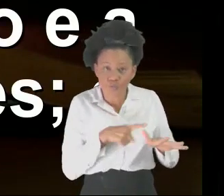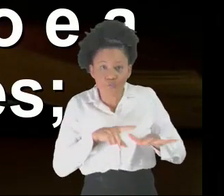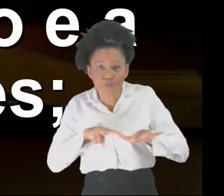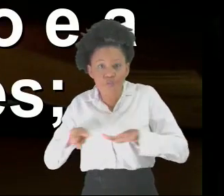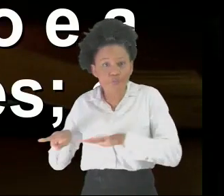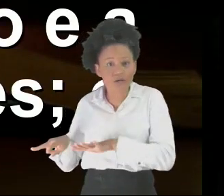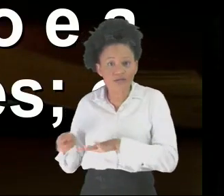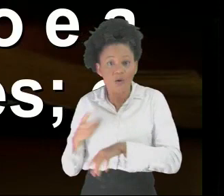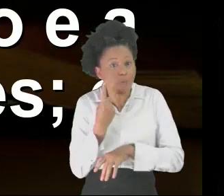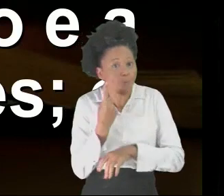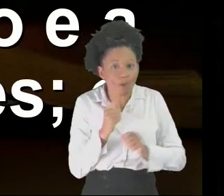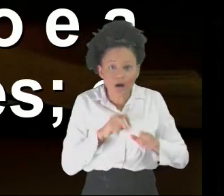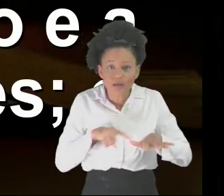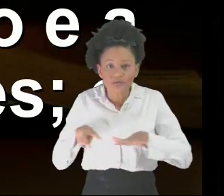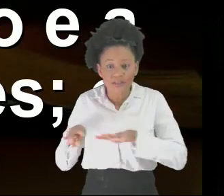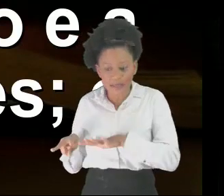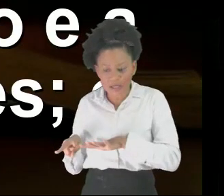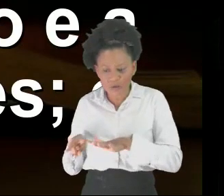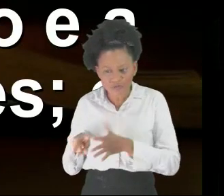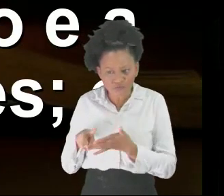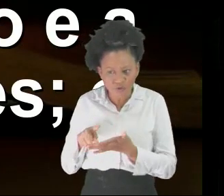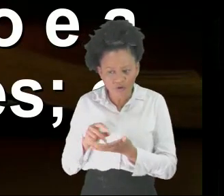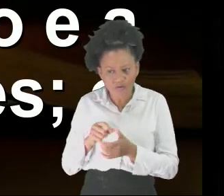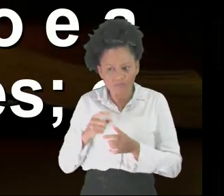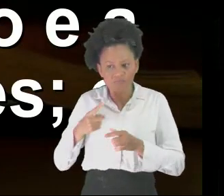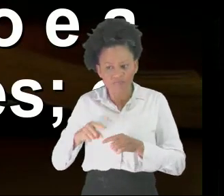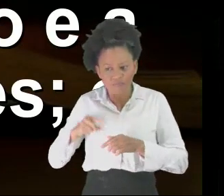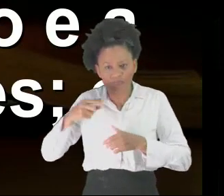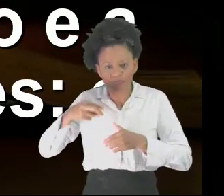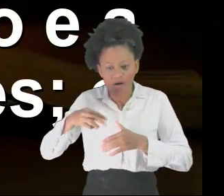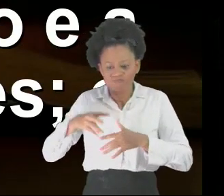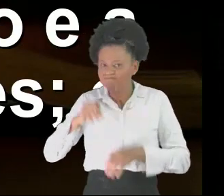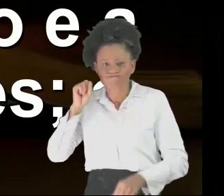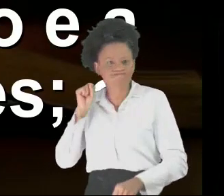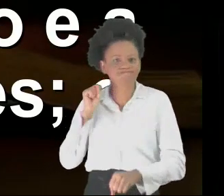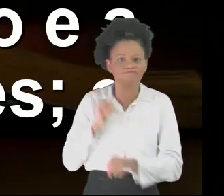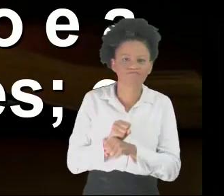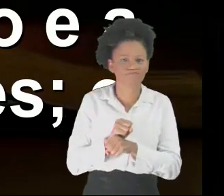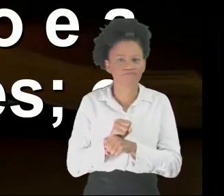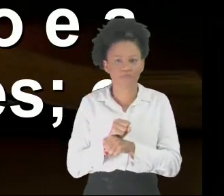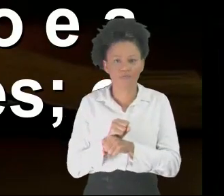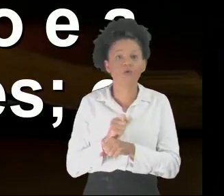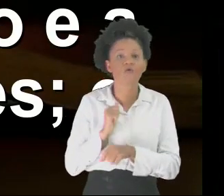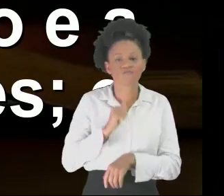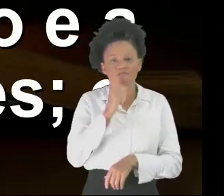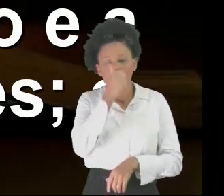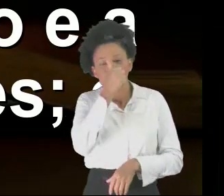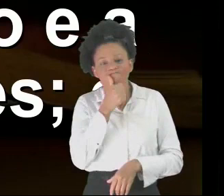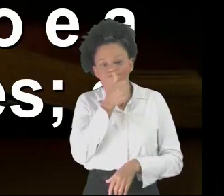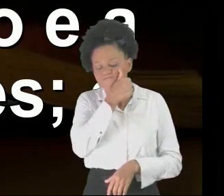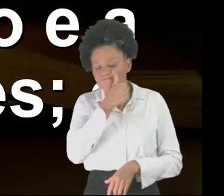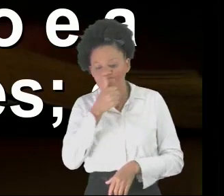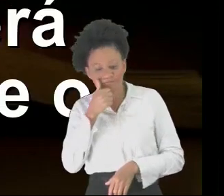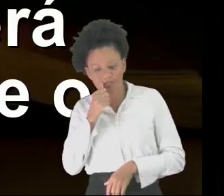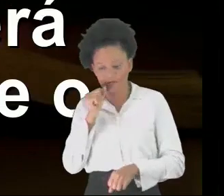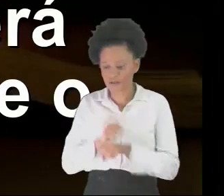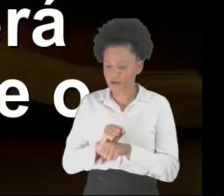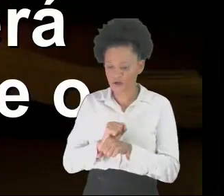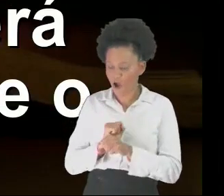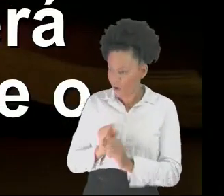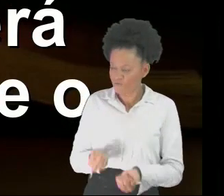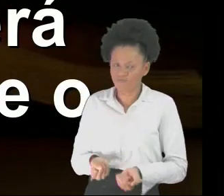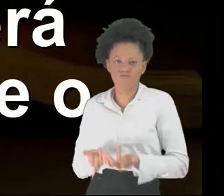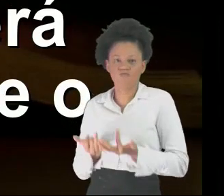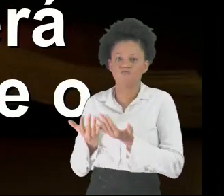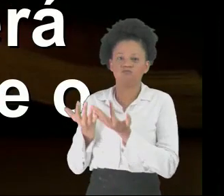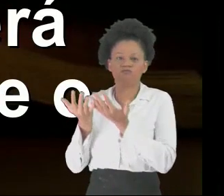na metade da semana fará cessar o sacrifício e a oferta de manjares. E sobre